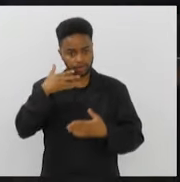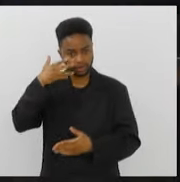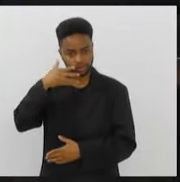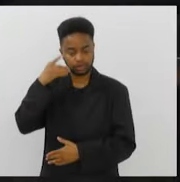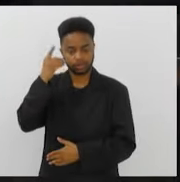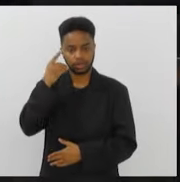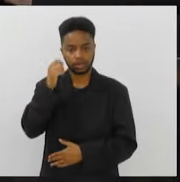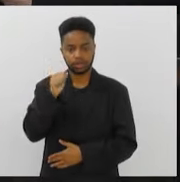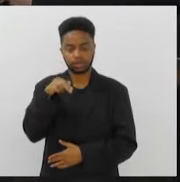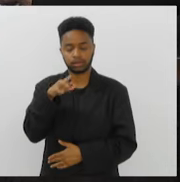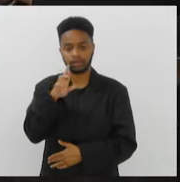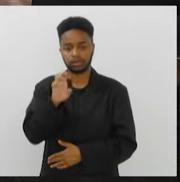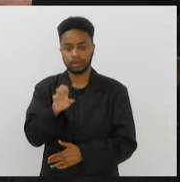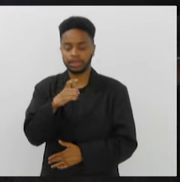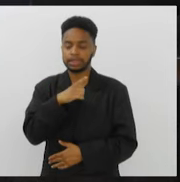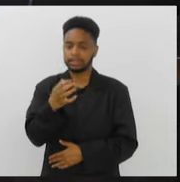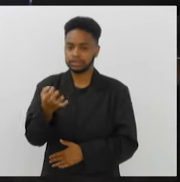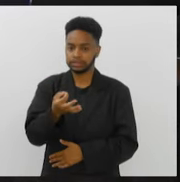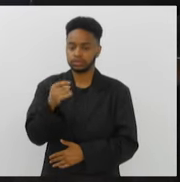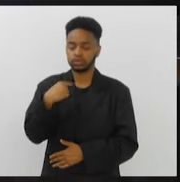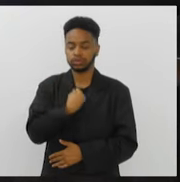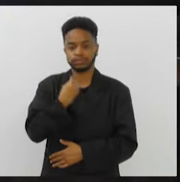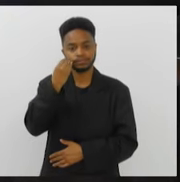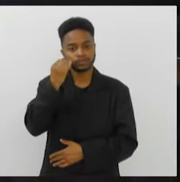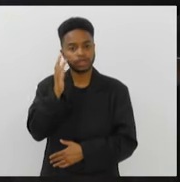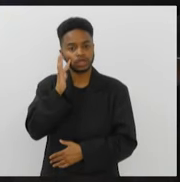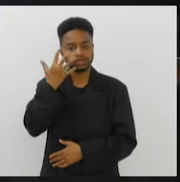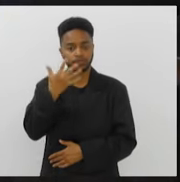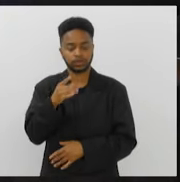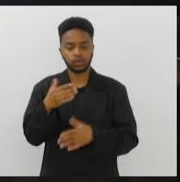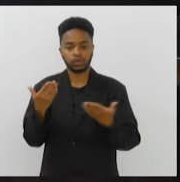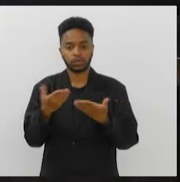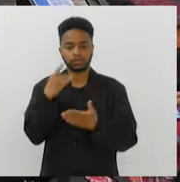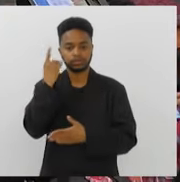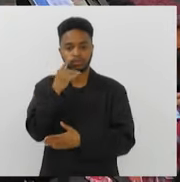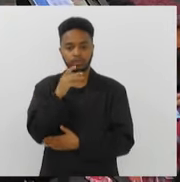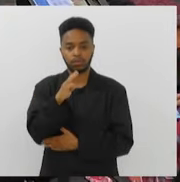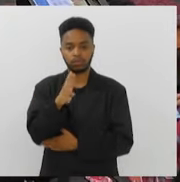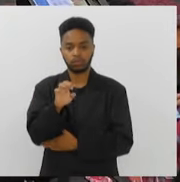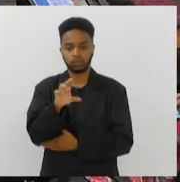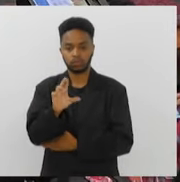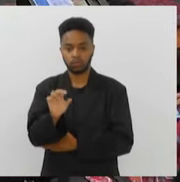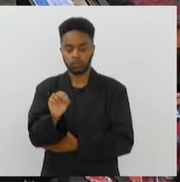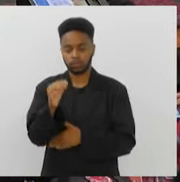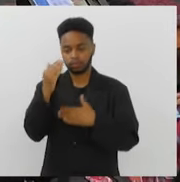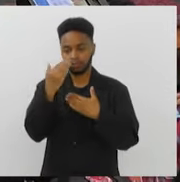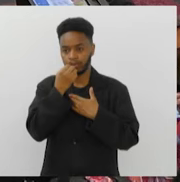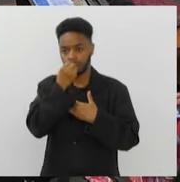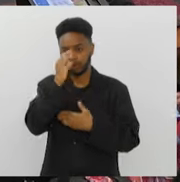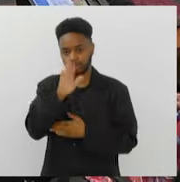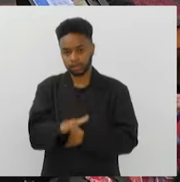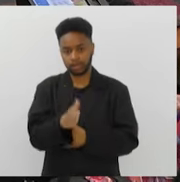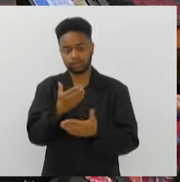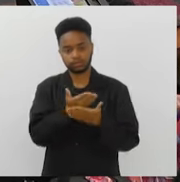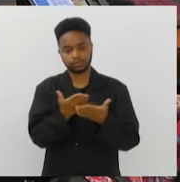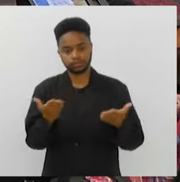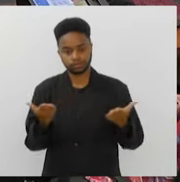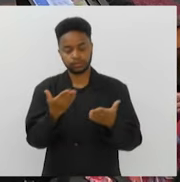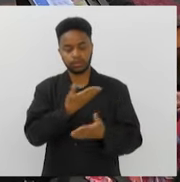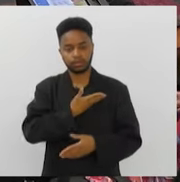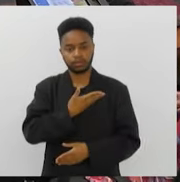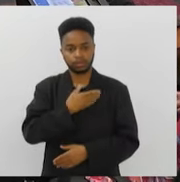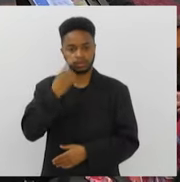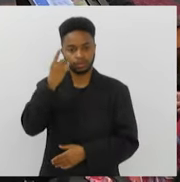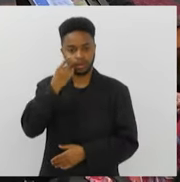deputado André Correia. Tenho certeza que nós vamos resolver. Deputado Bruno Buareto, por favor. Boa tarde, senhor presidente, nobres colegas. Também